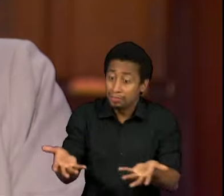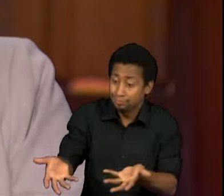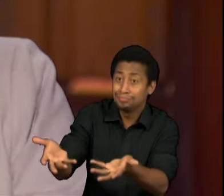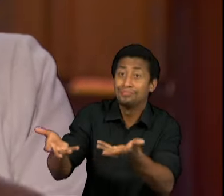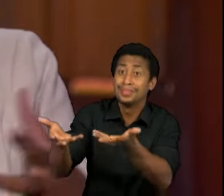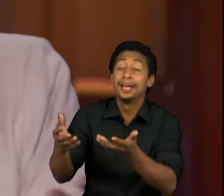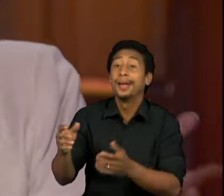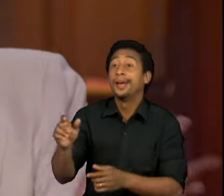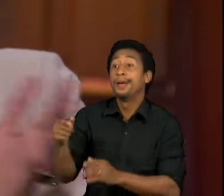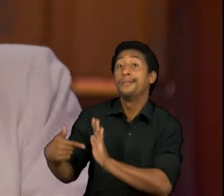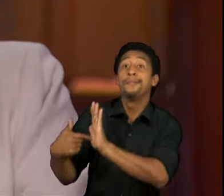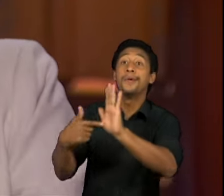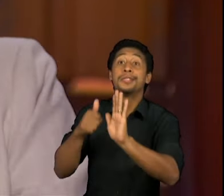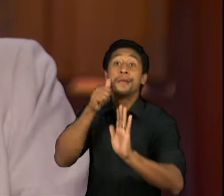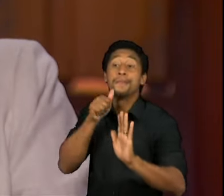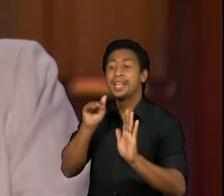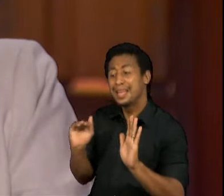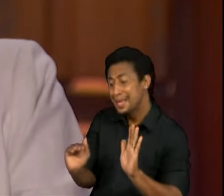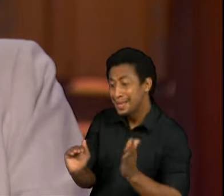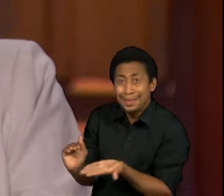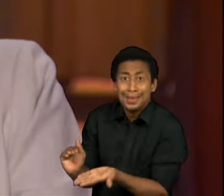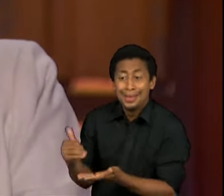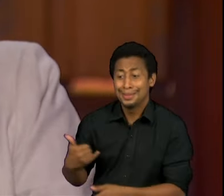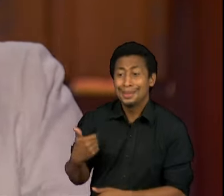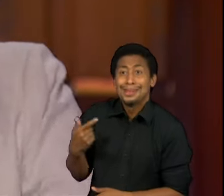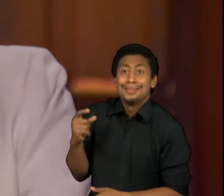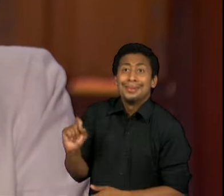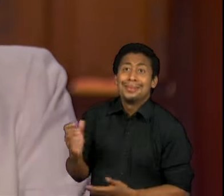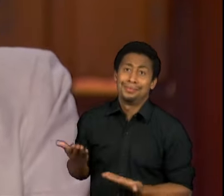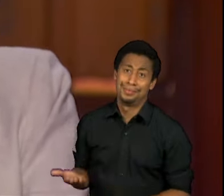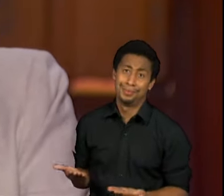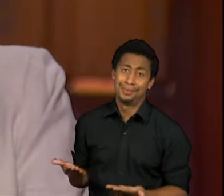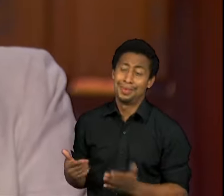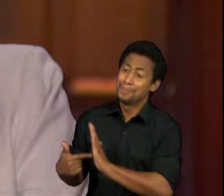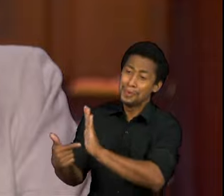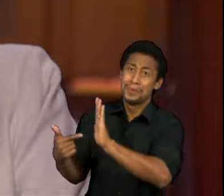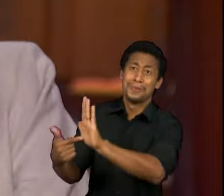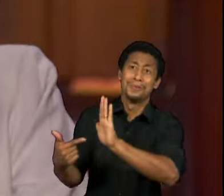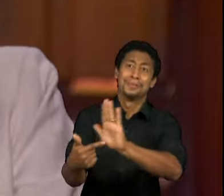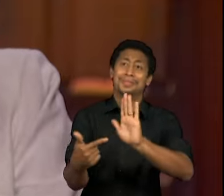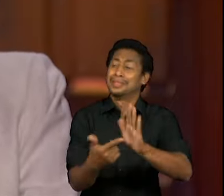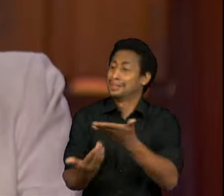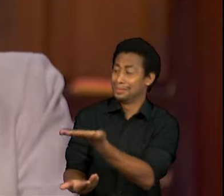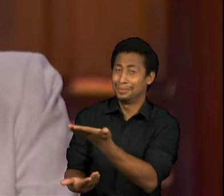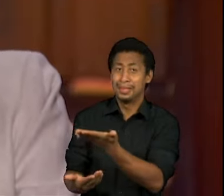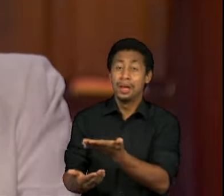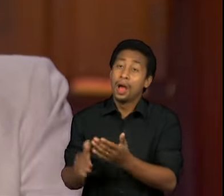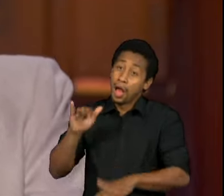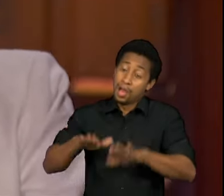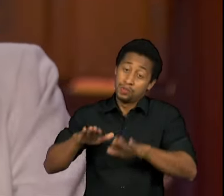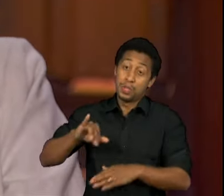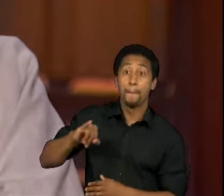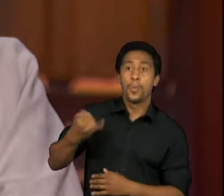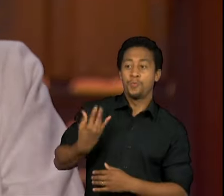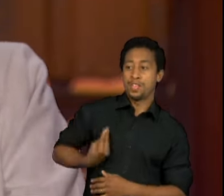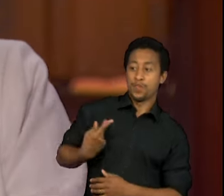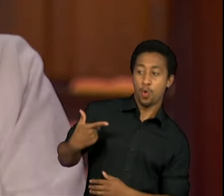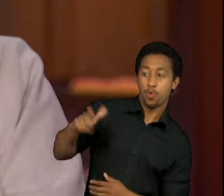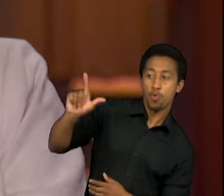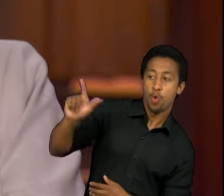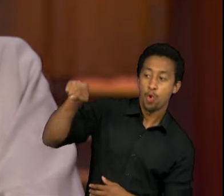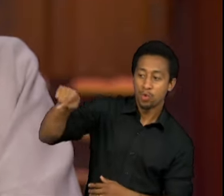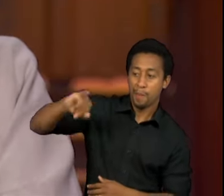ah não mas eu compartilhei para criticar Então você instrumentaliza a vida do outro muitas vezes para ganhar like na foto